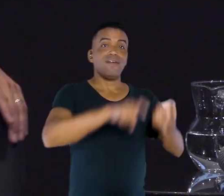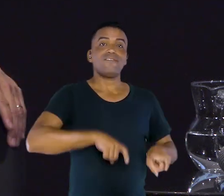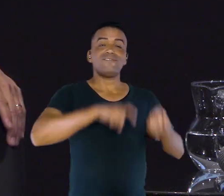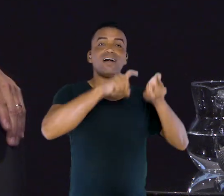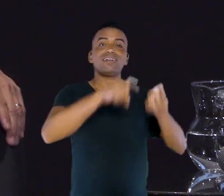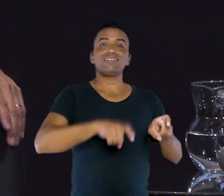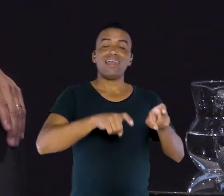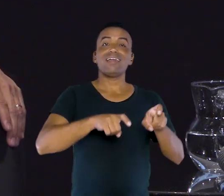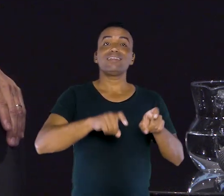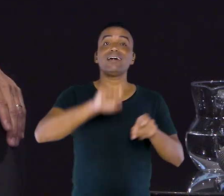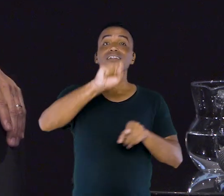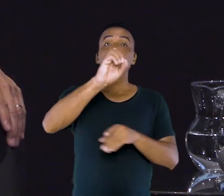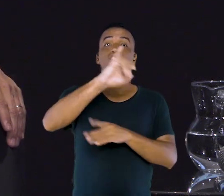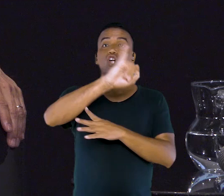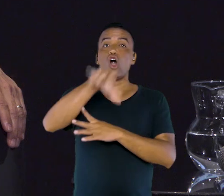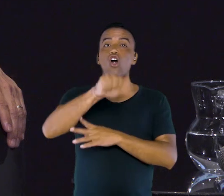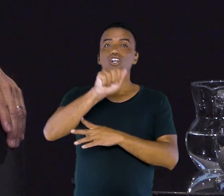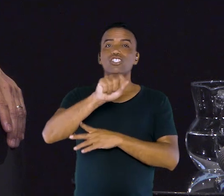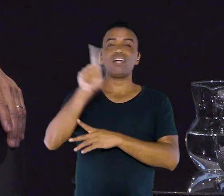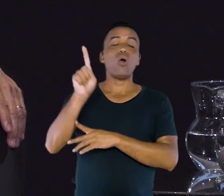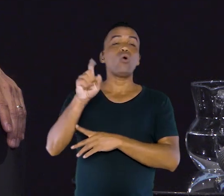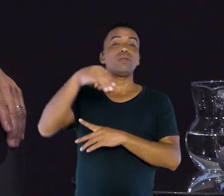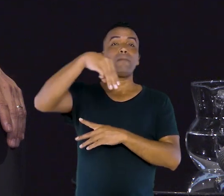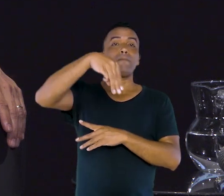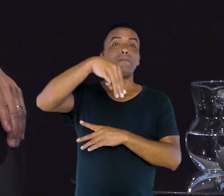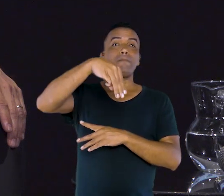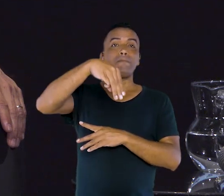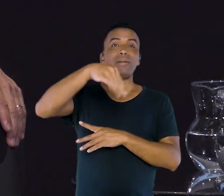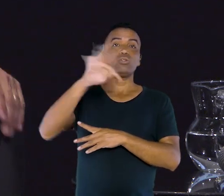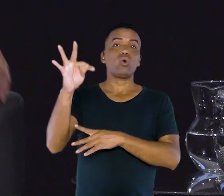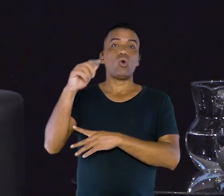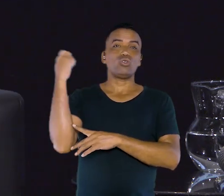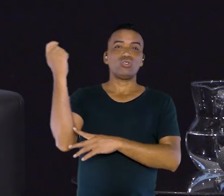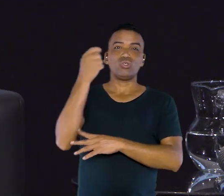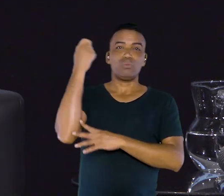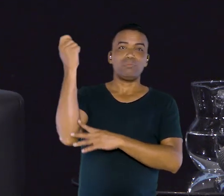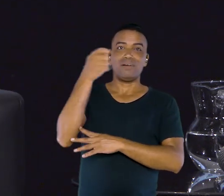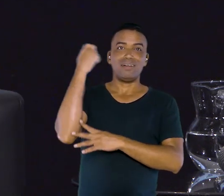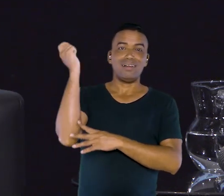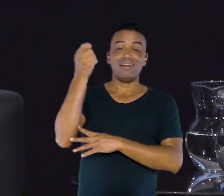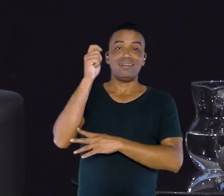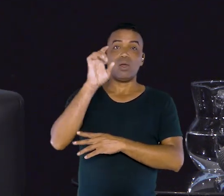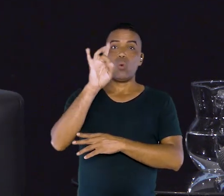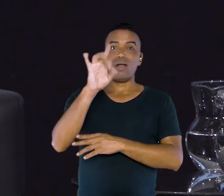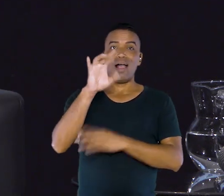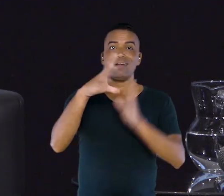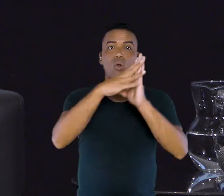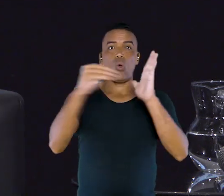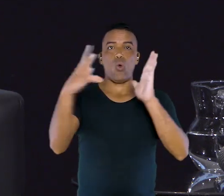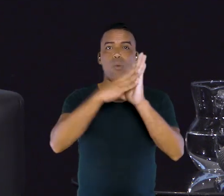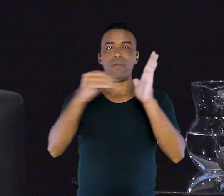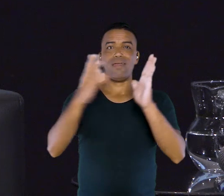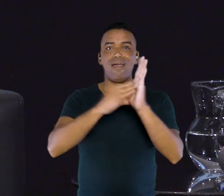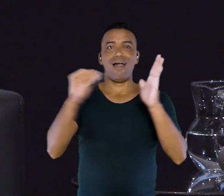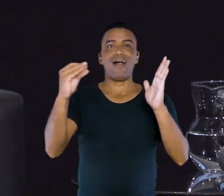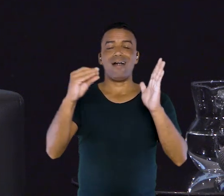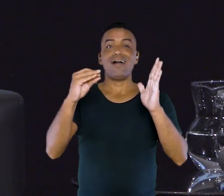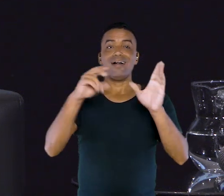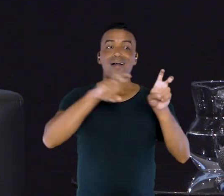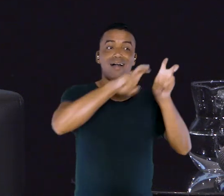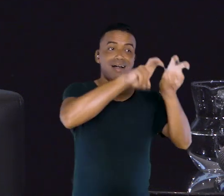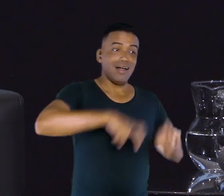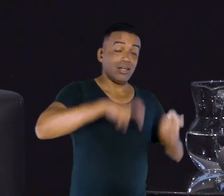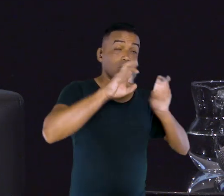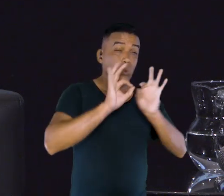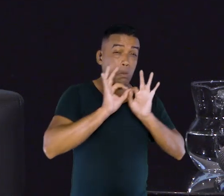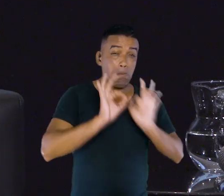fazenda de soja no interior do Mato Grosso, né, baseada onde cada indivíduo é clonado, né, todo mundo é igual, é a tal da